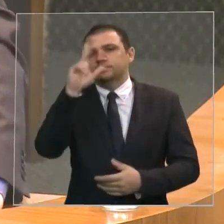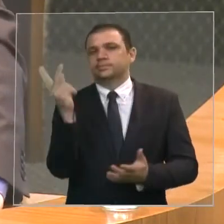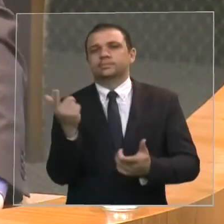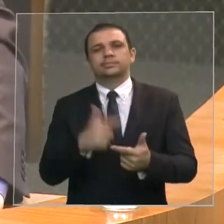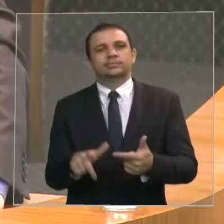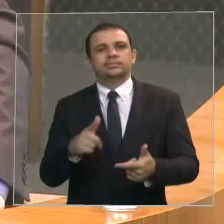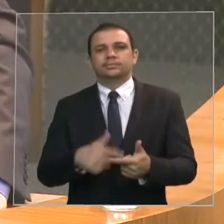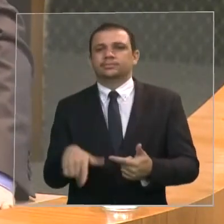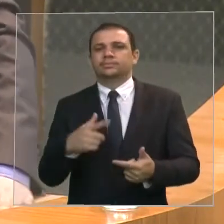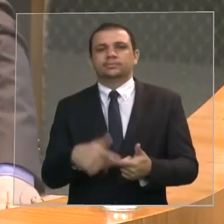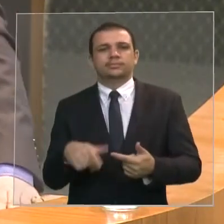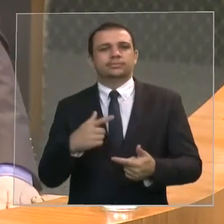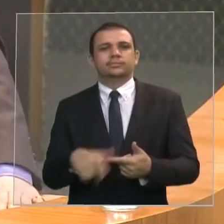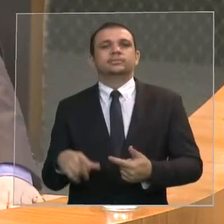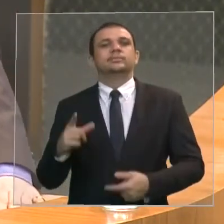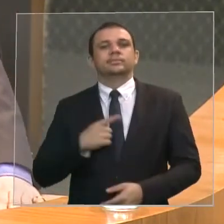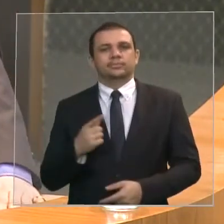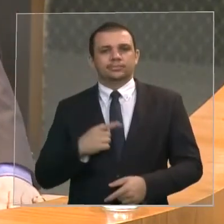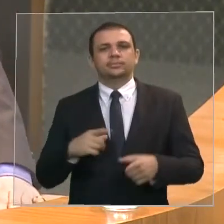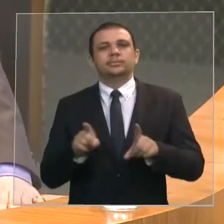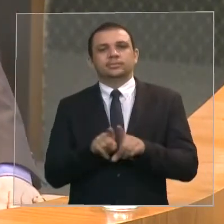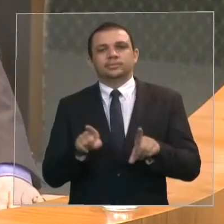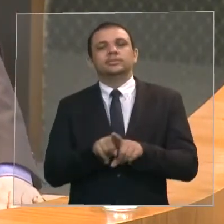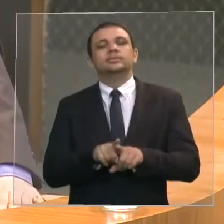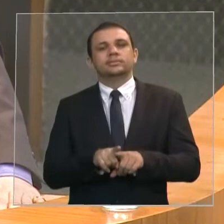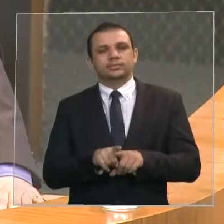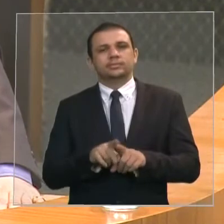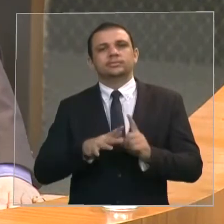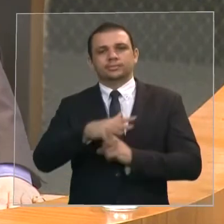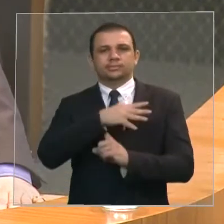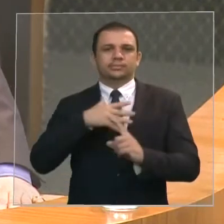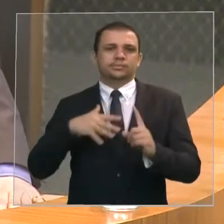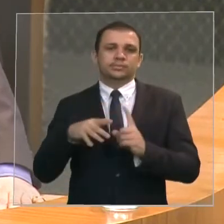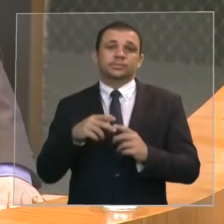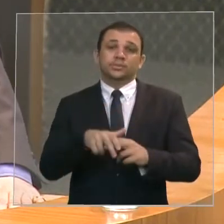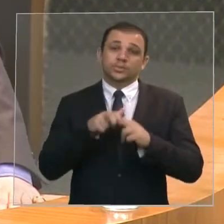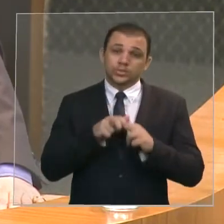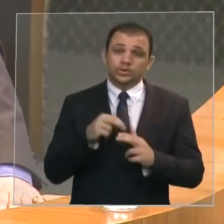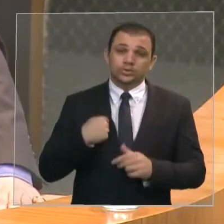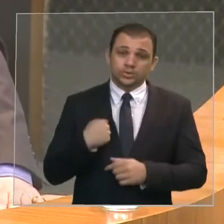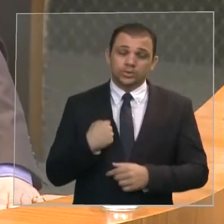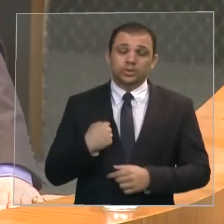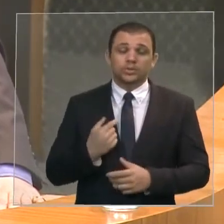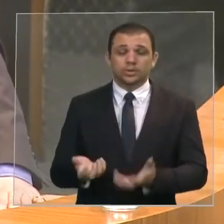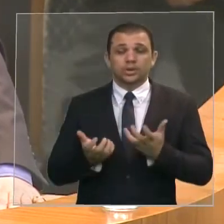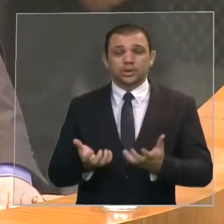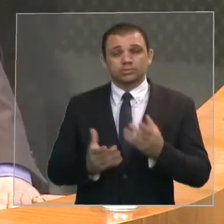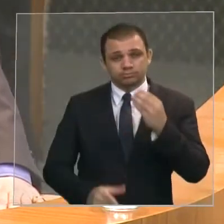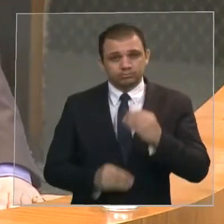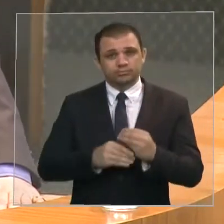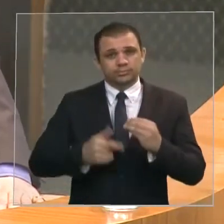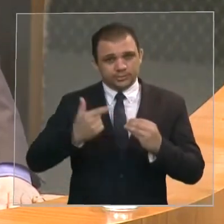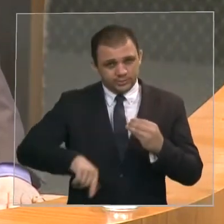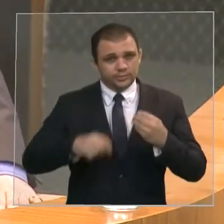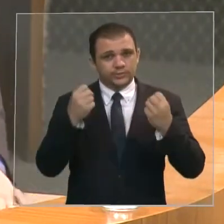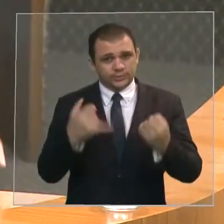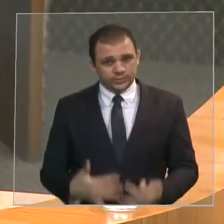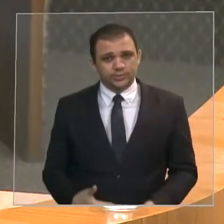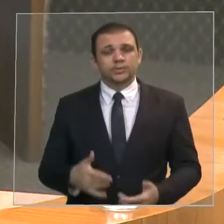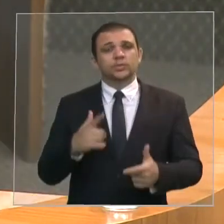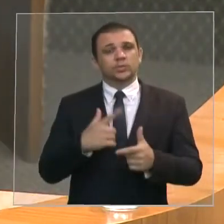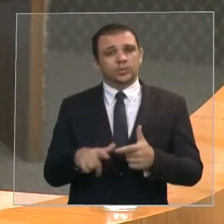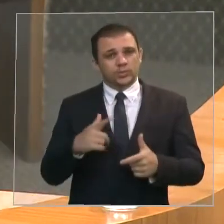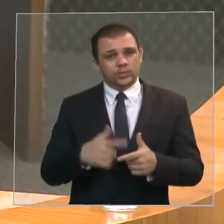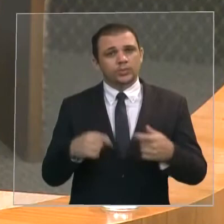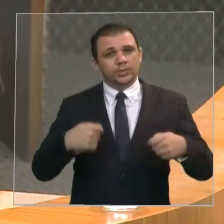também ao meio ambiente. Então, aqui reforço a necessidade desse amplo programa, vamos discutir com a Anvisa, inclusive